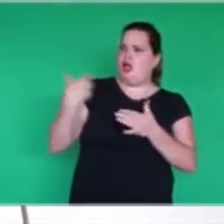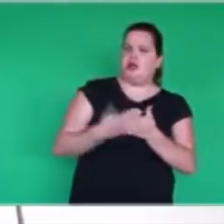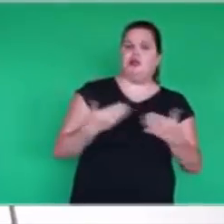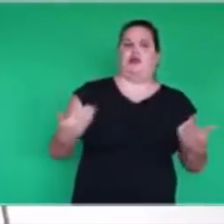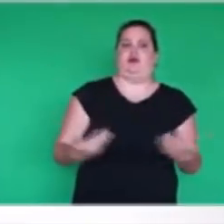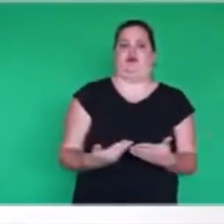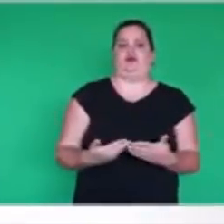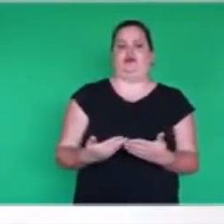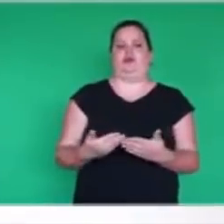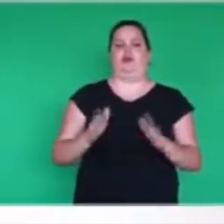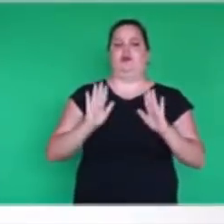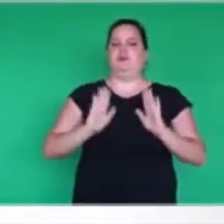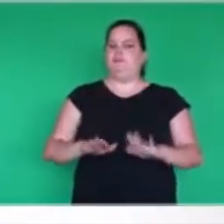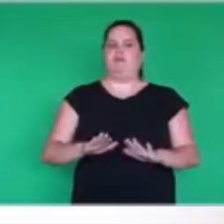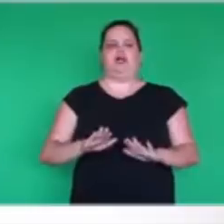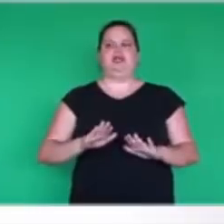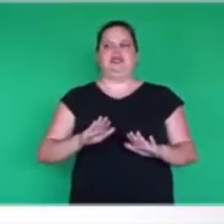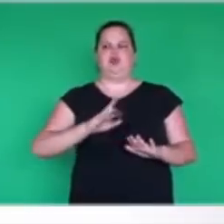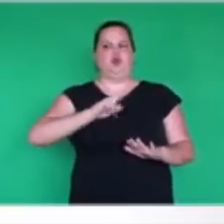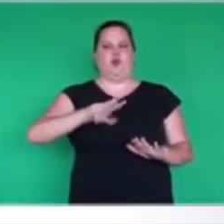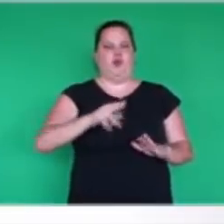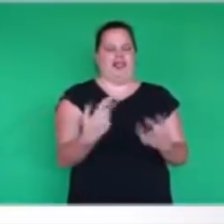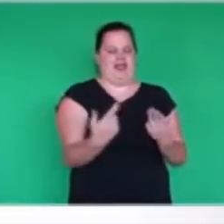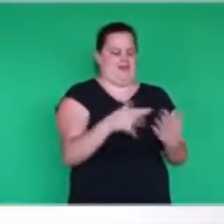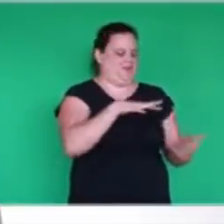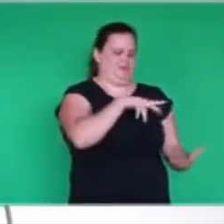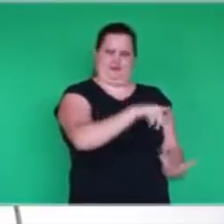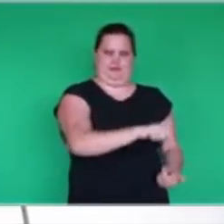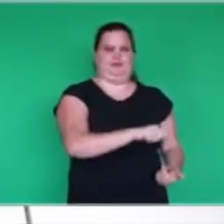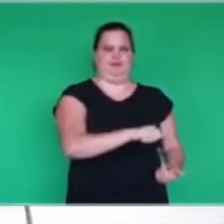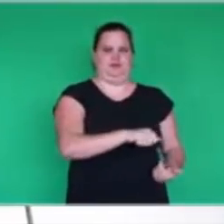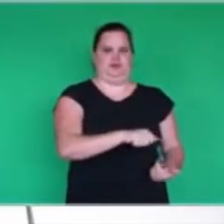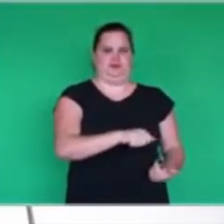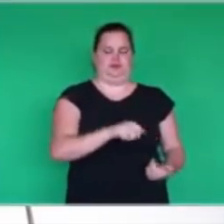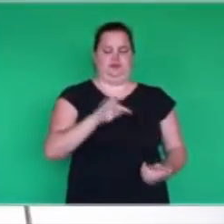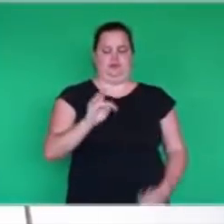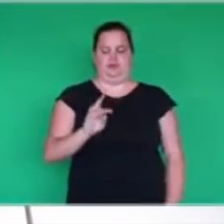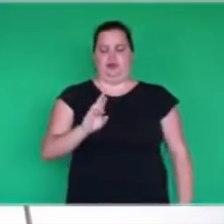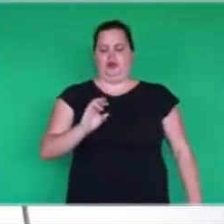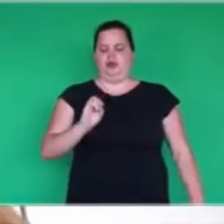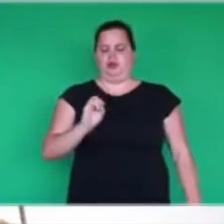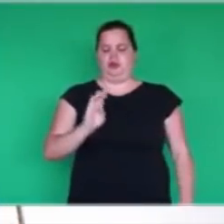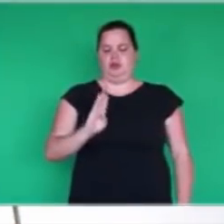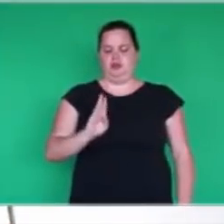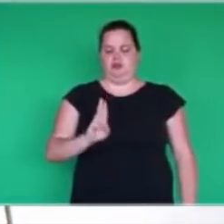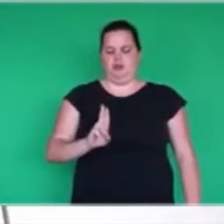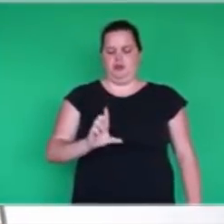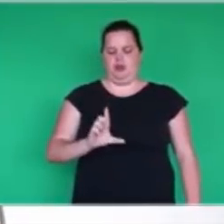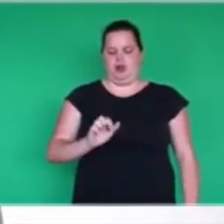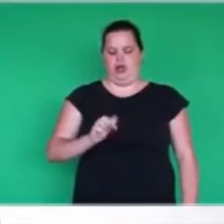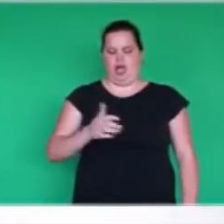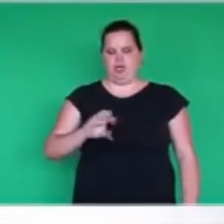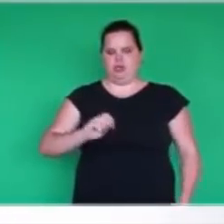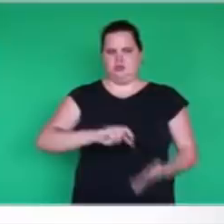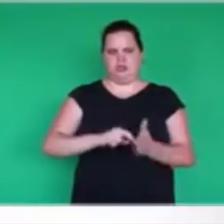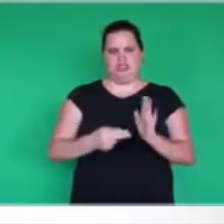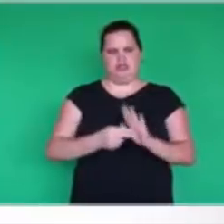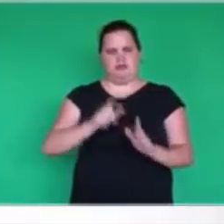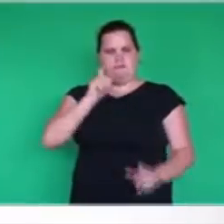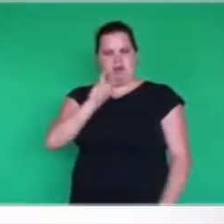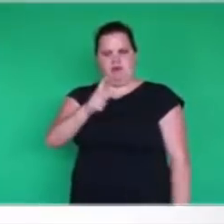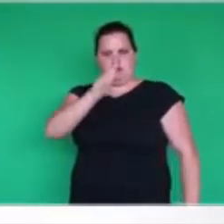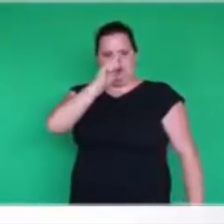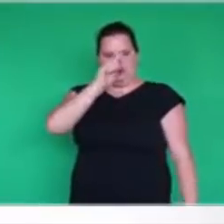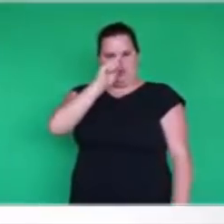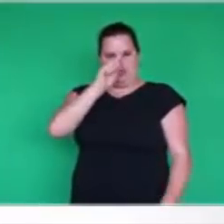tribulação, tríplice. Tríplice. É uma palavra no grego. Nós vamos, é uma palavra